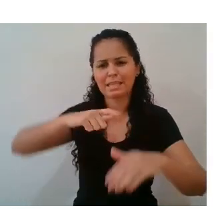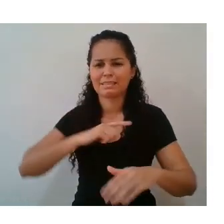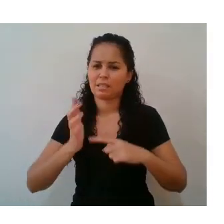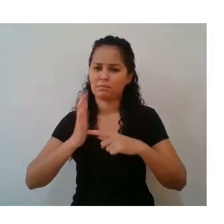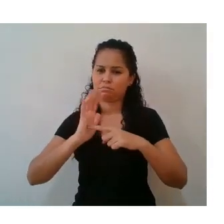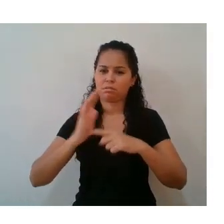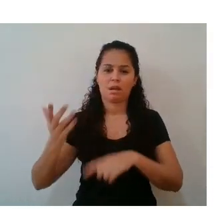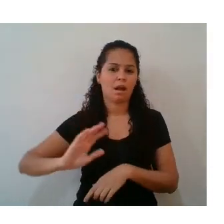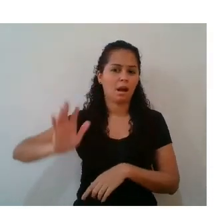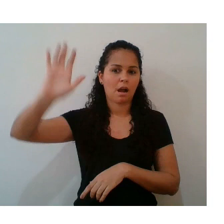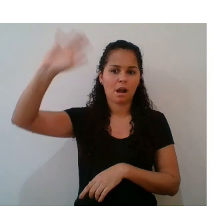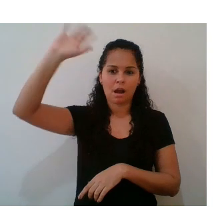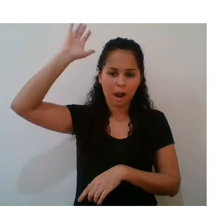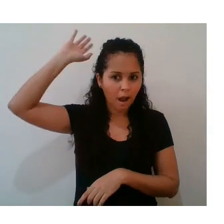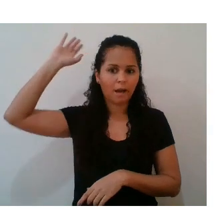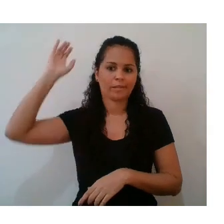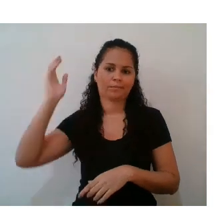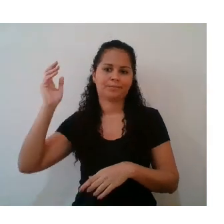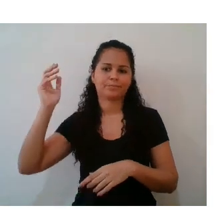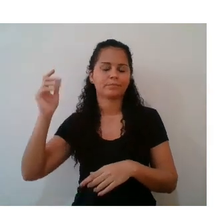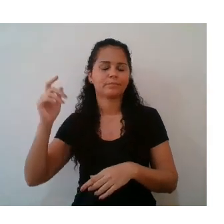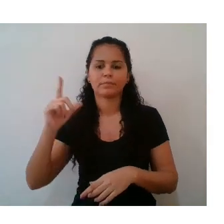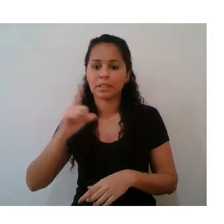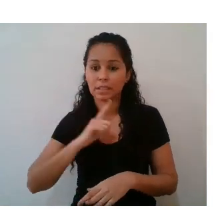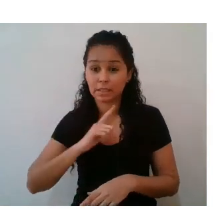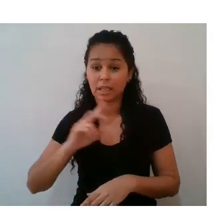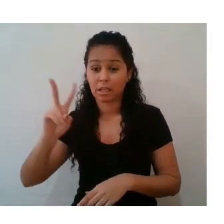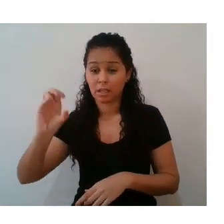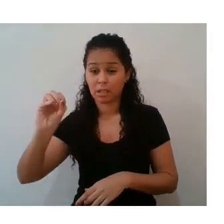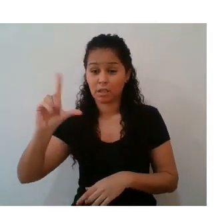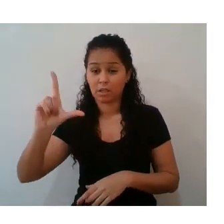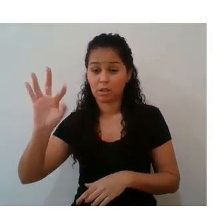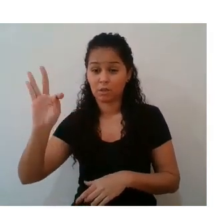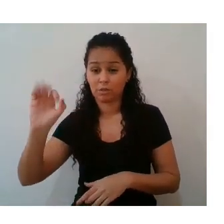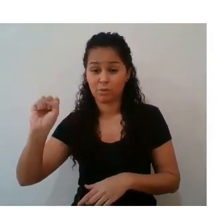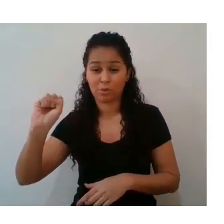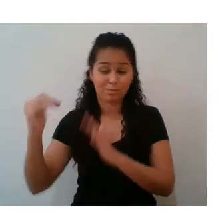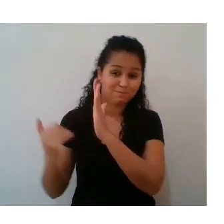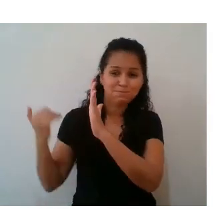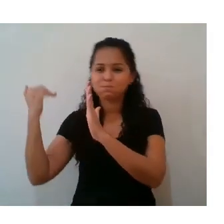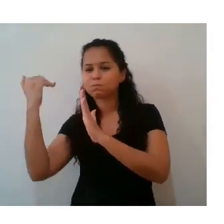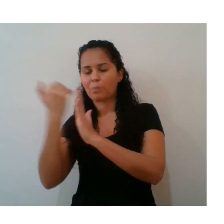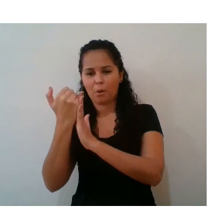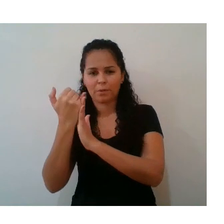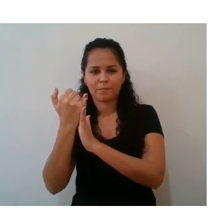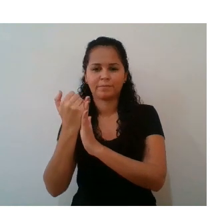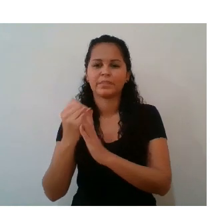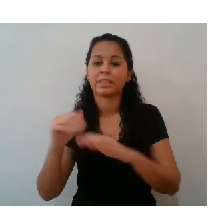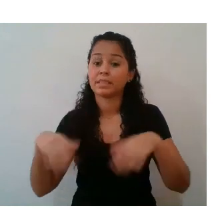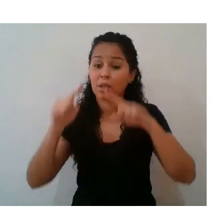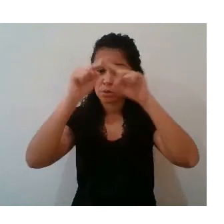muitos aparelhos caros, muitos aparelhos de altíssima voltagem ali presentes, tá? Então, os